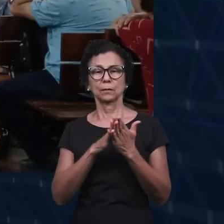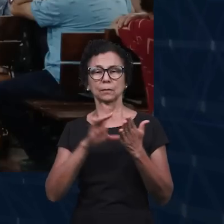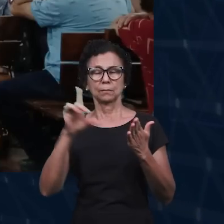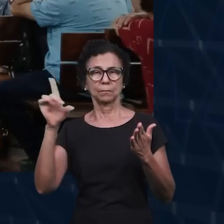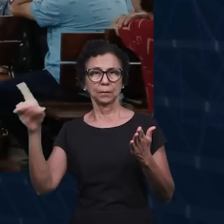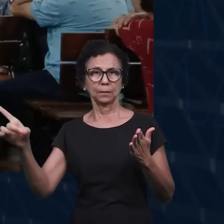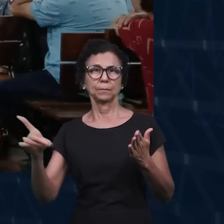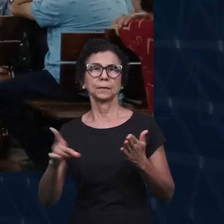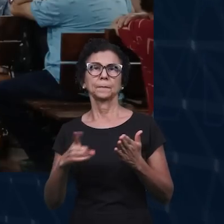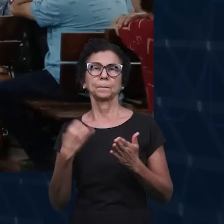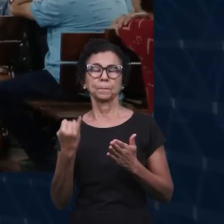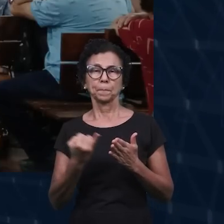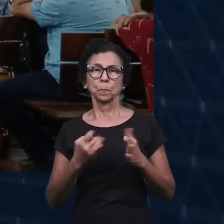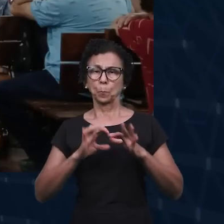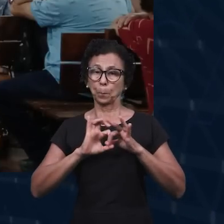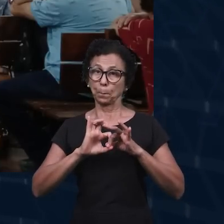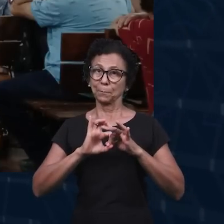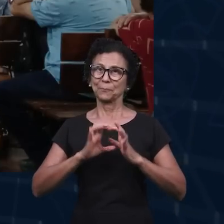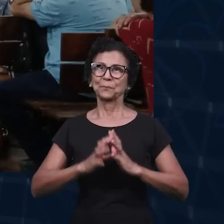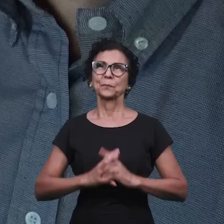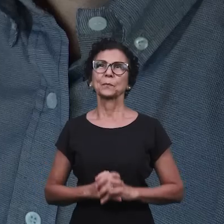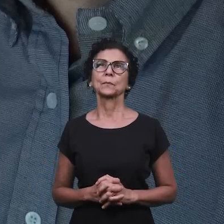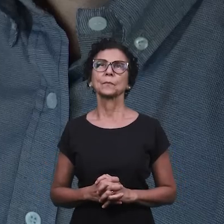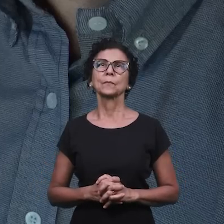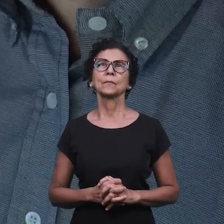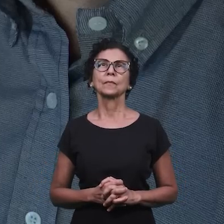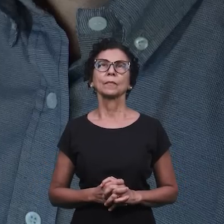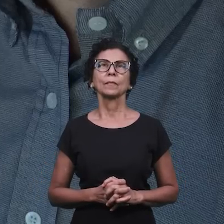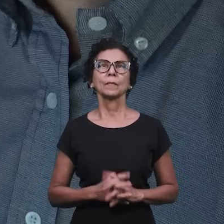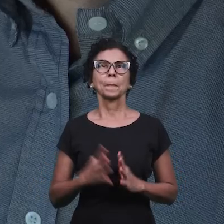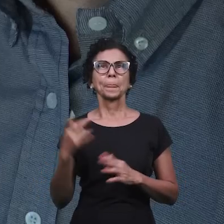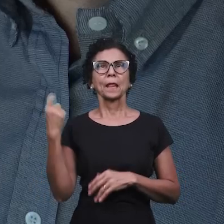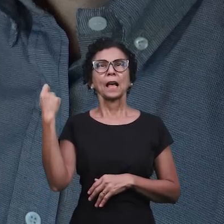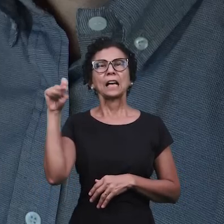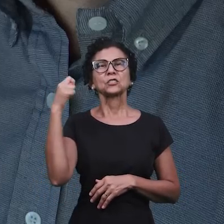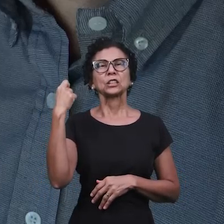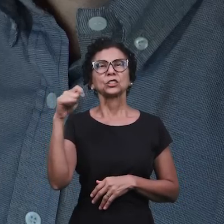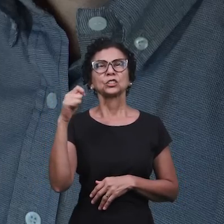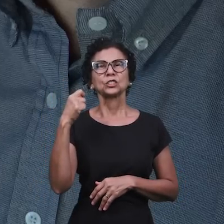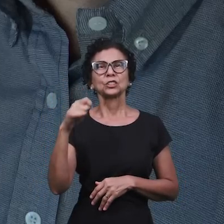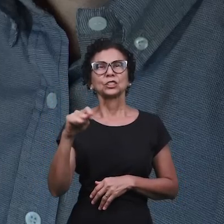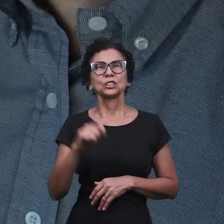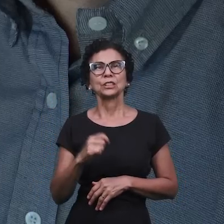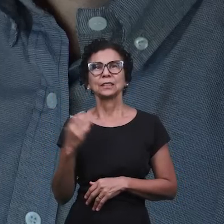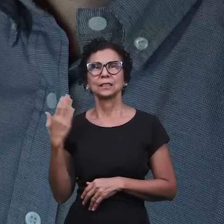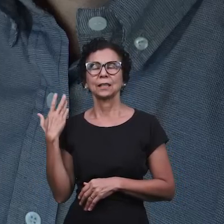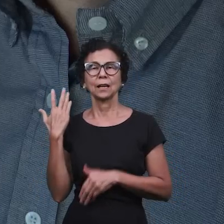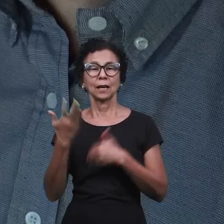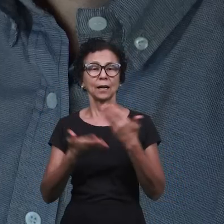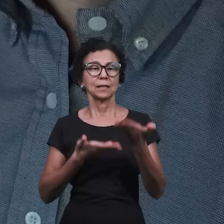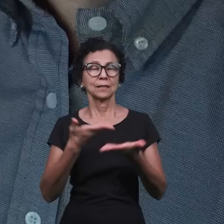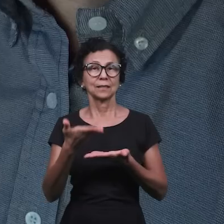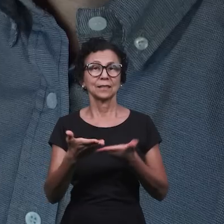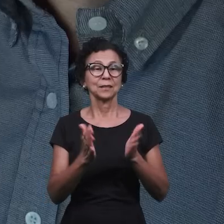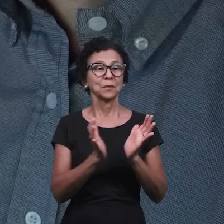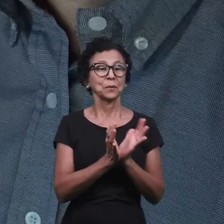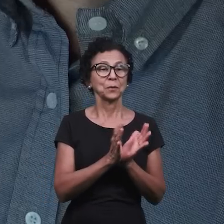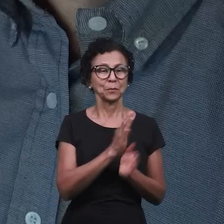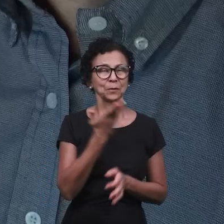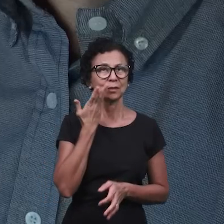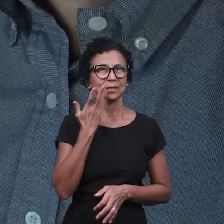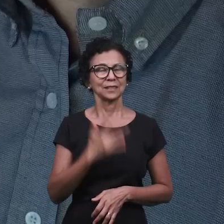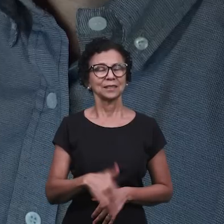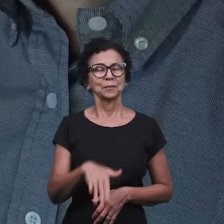importância da comunhão entre as igrejas da região. A igreja na Argentina realizou um trabalho de assistência com um grupo de